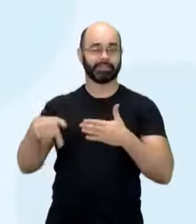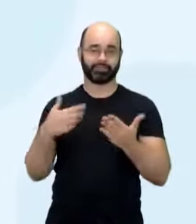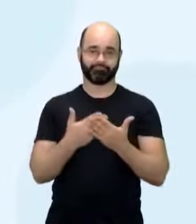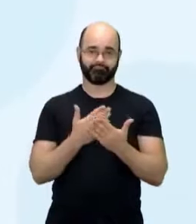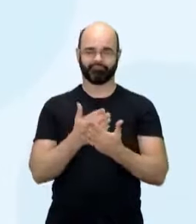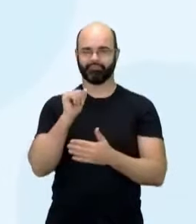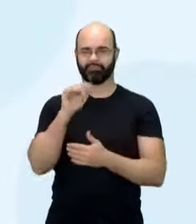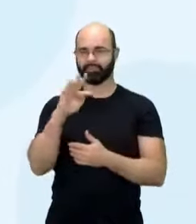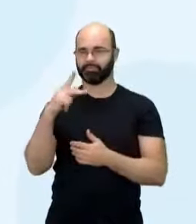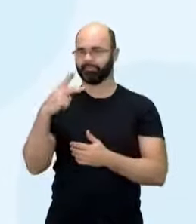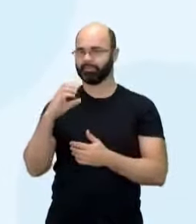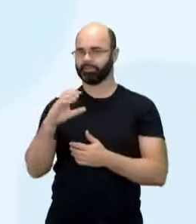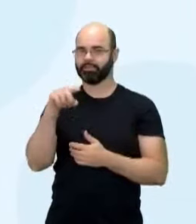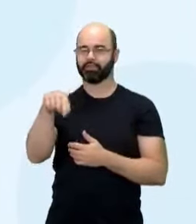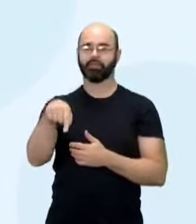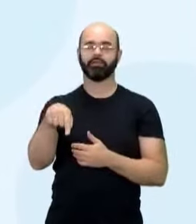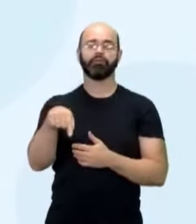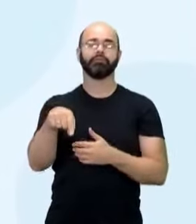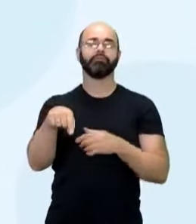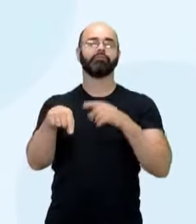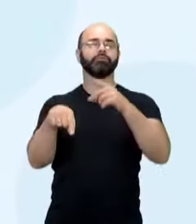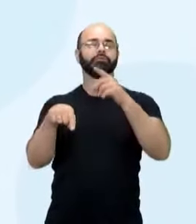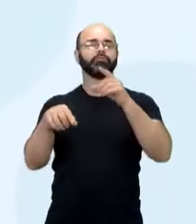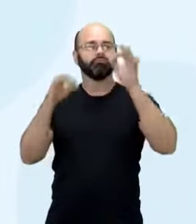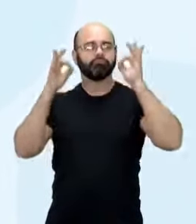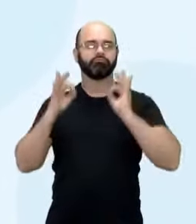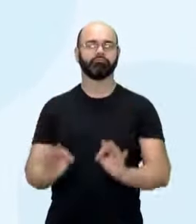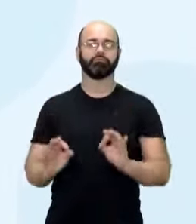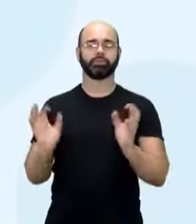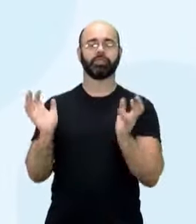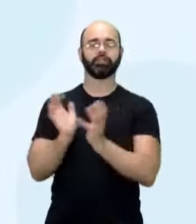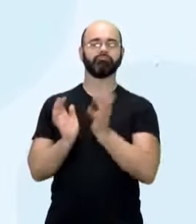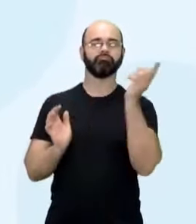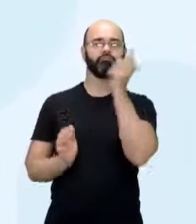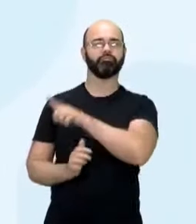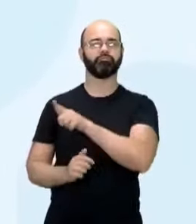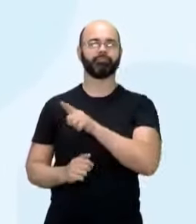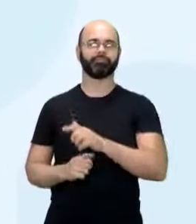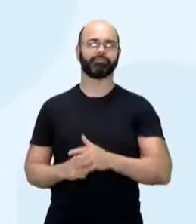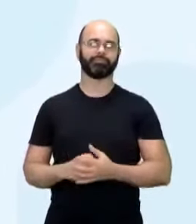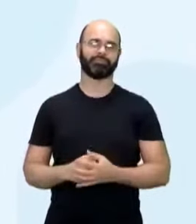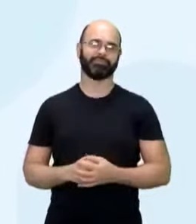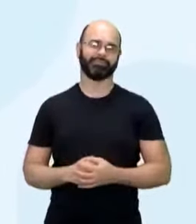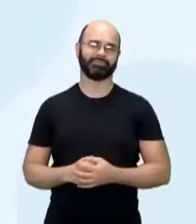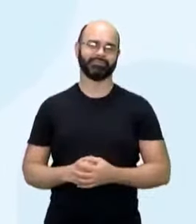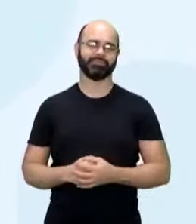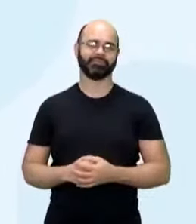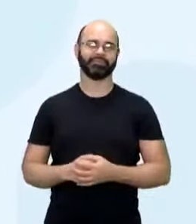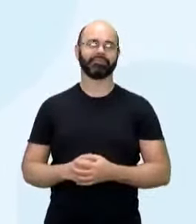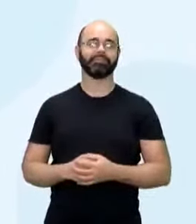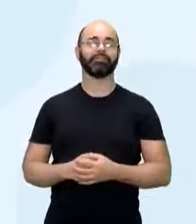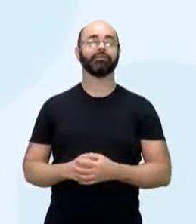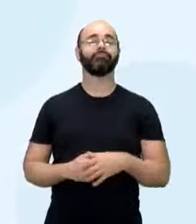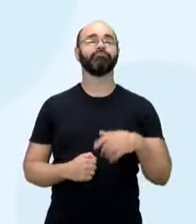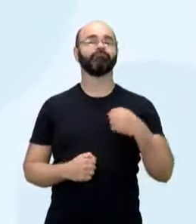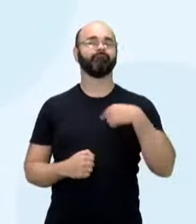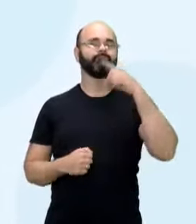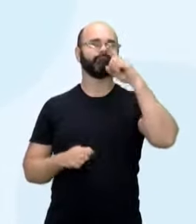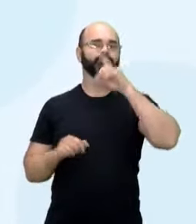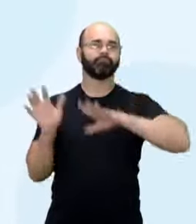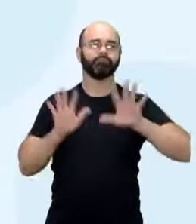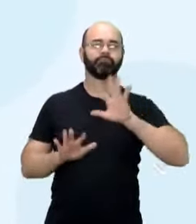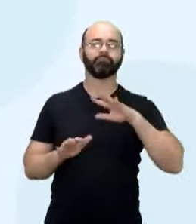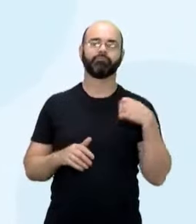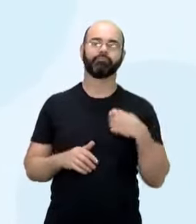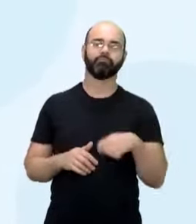vocês consigam efetivá-las com as equipes de vocês, né? O que eu devo cuidar e quais os